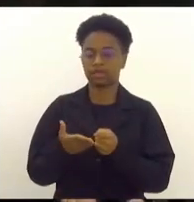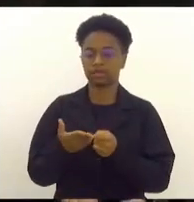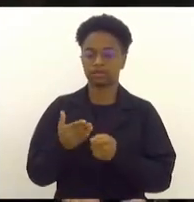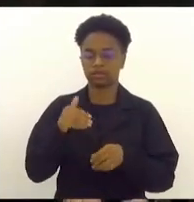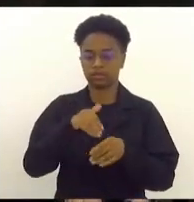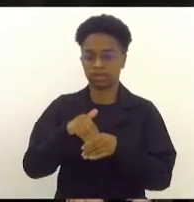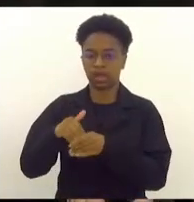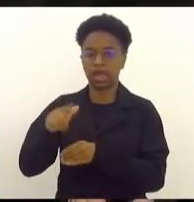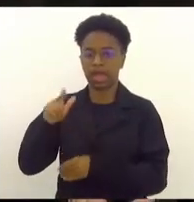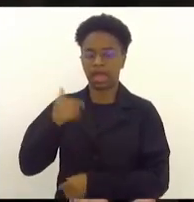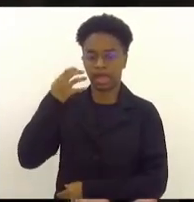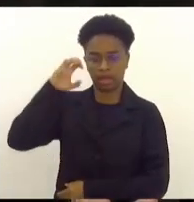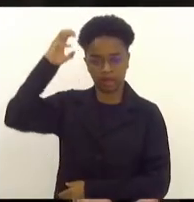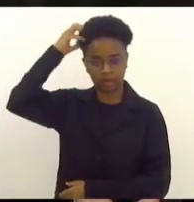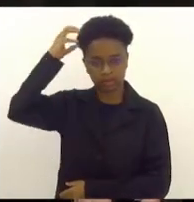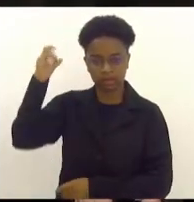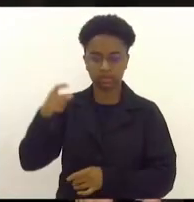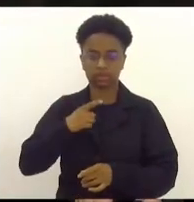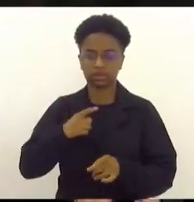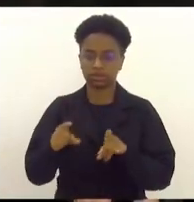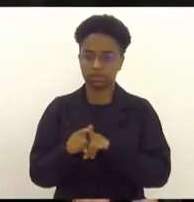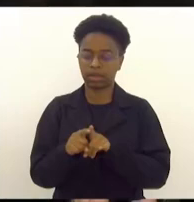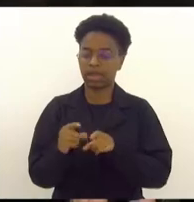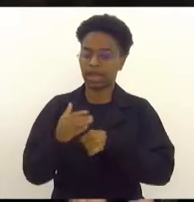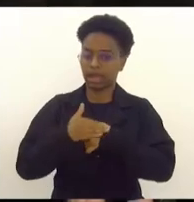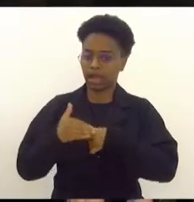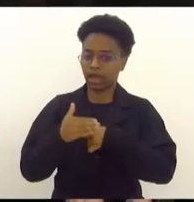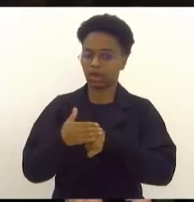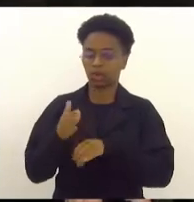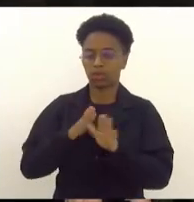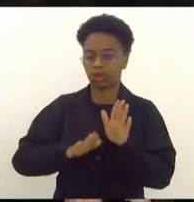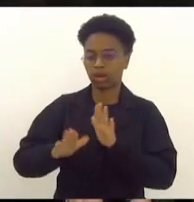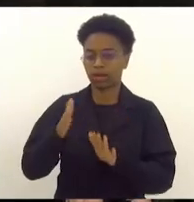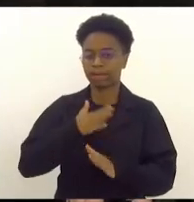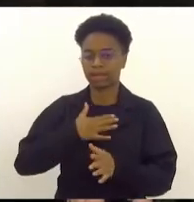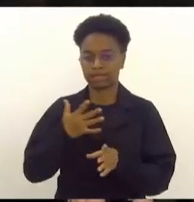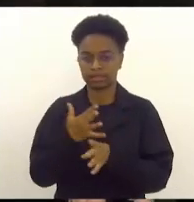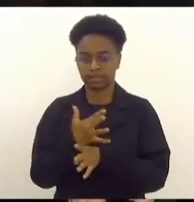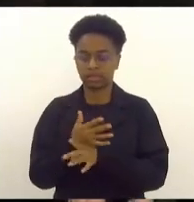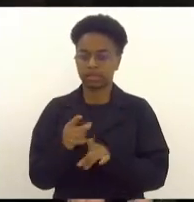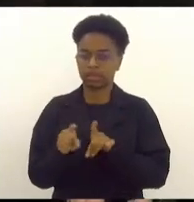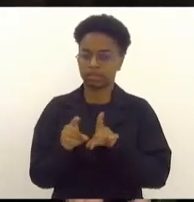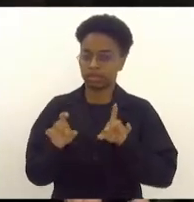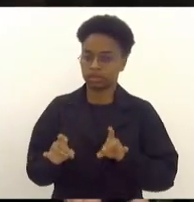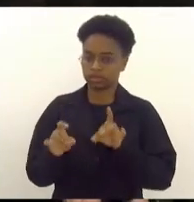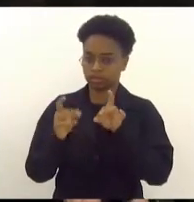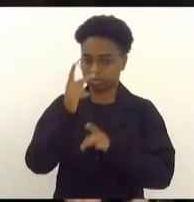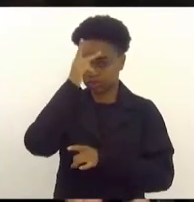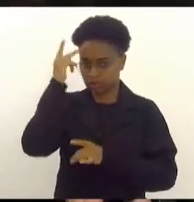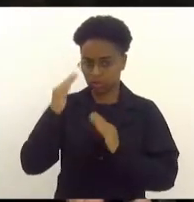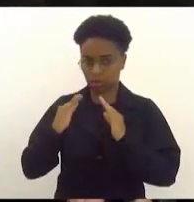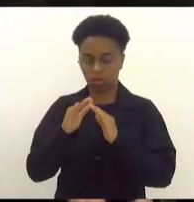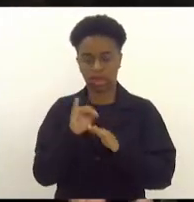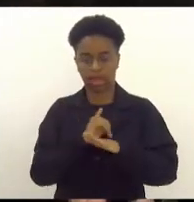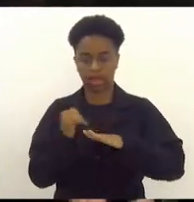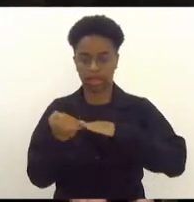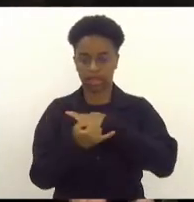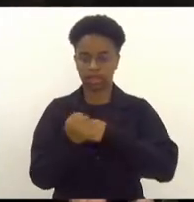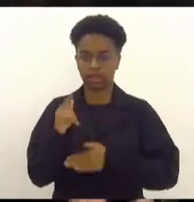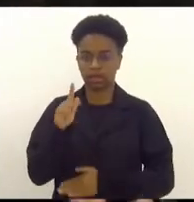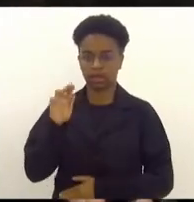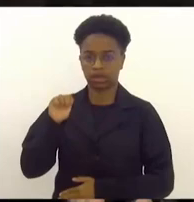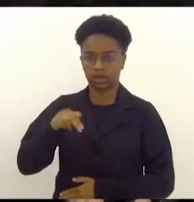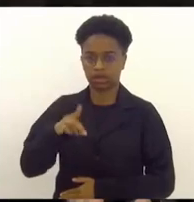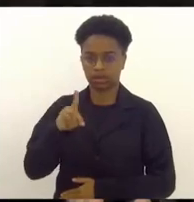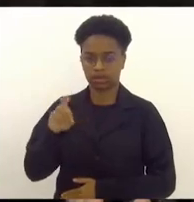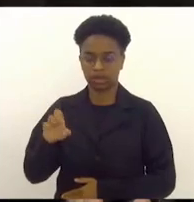tenho todo um carinho e cuidado com a minha cidade em especial com os moradores da Ilha Grande não é que